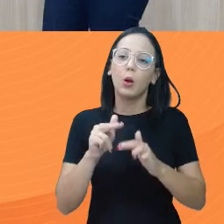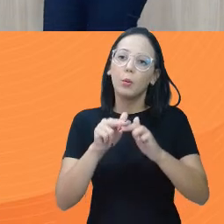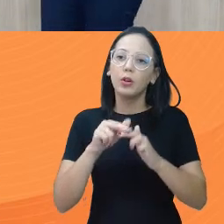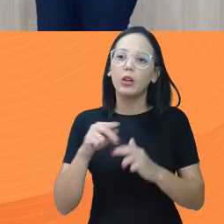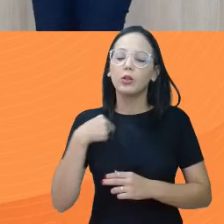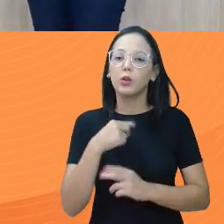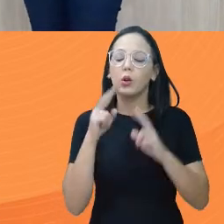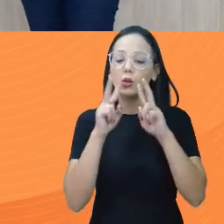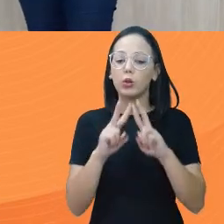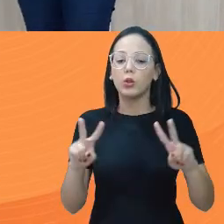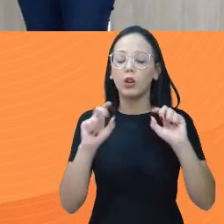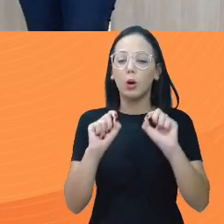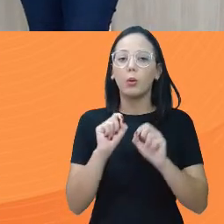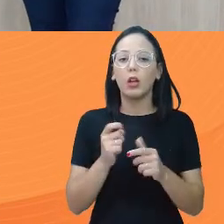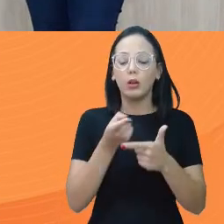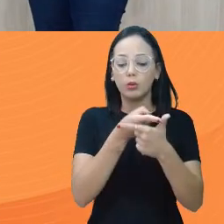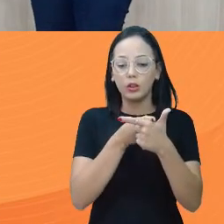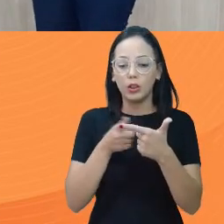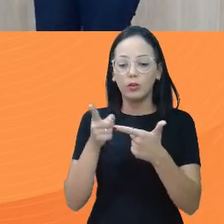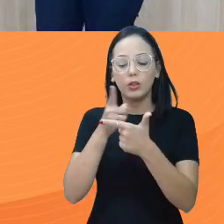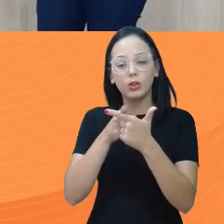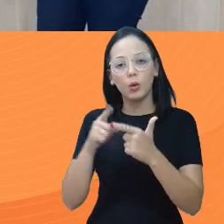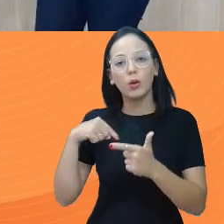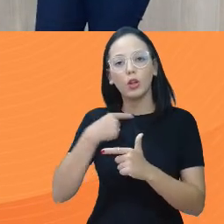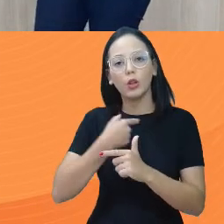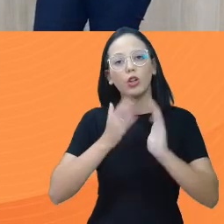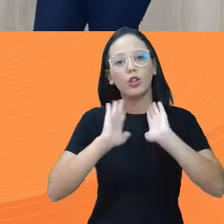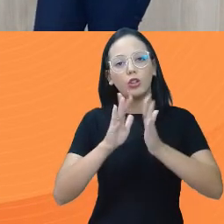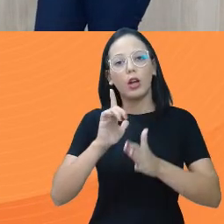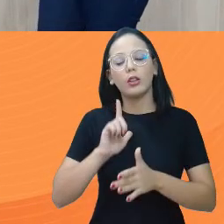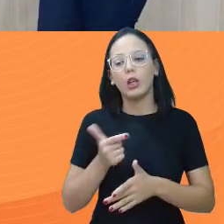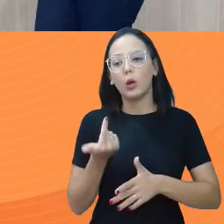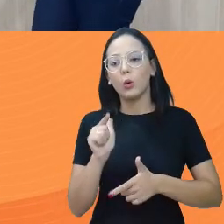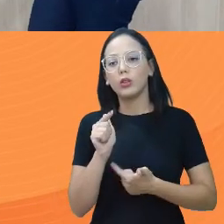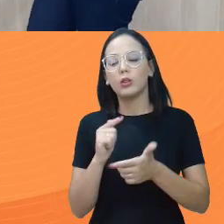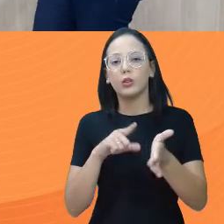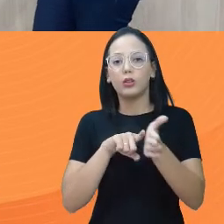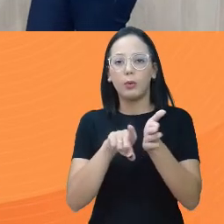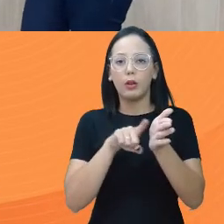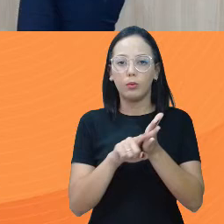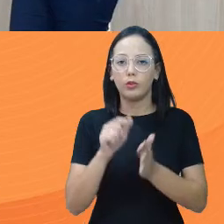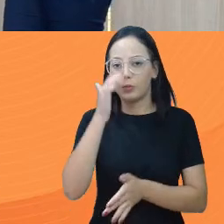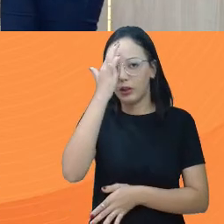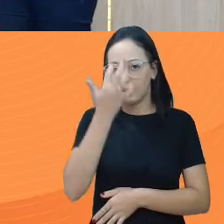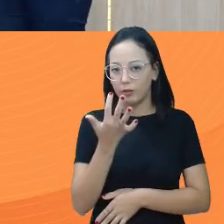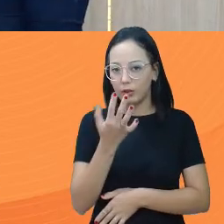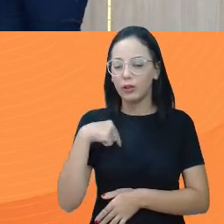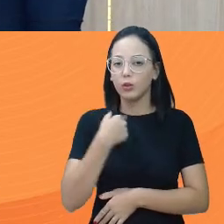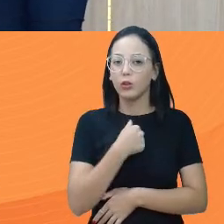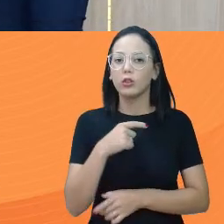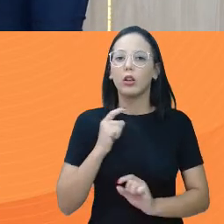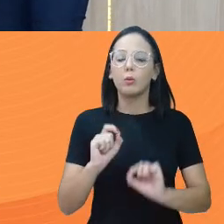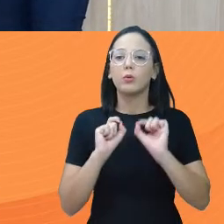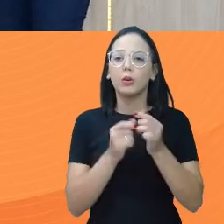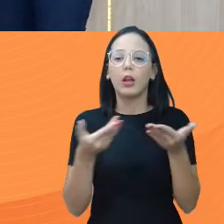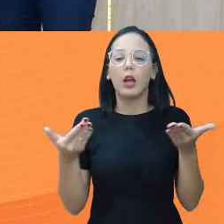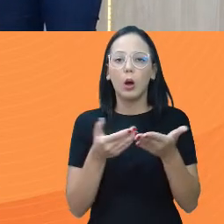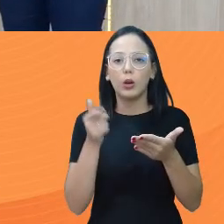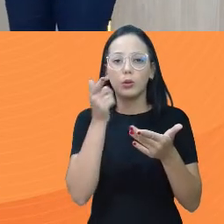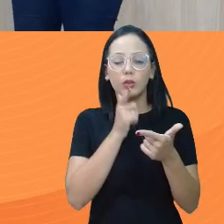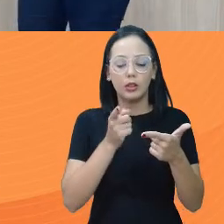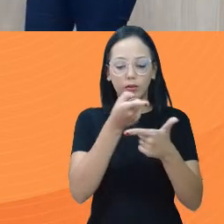gente vai buscar o divisor, né? E a gente já tem outras perguntas para resolver, tá certo? Então, o que a gente tem aqui, ó? Fiz a